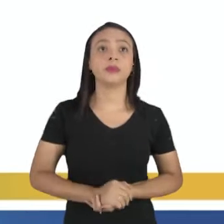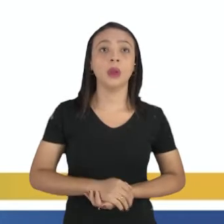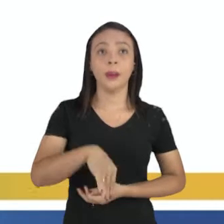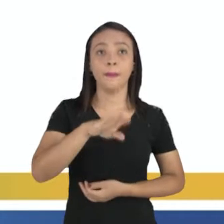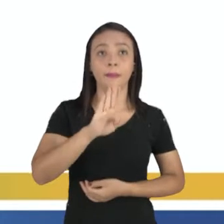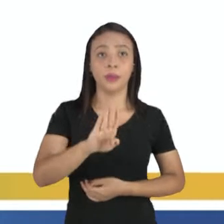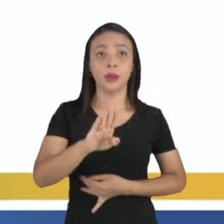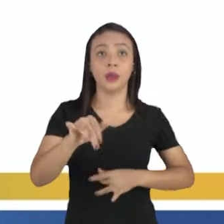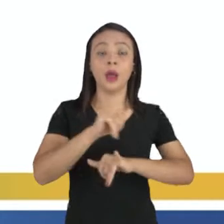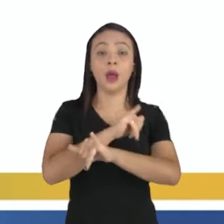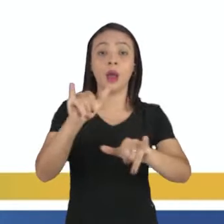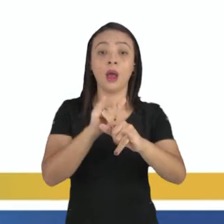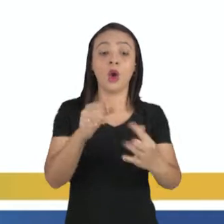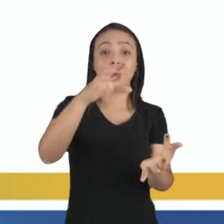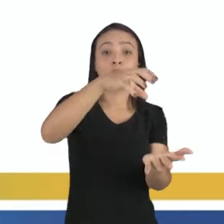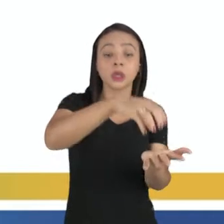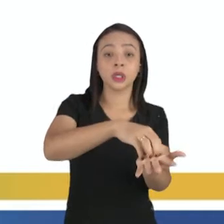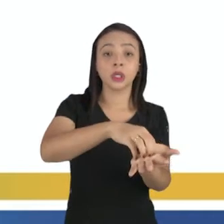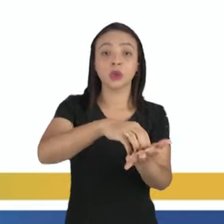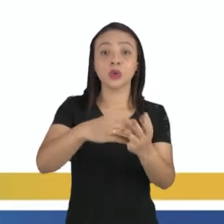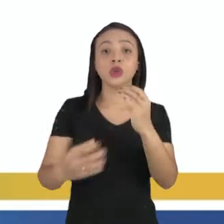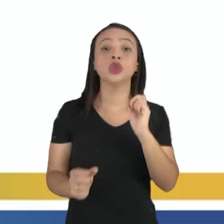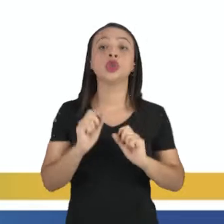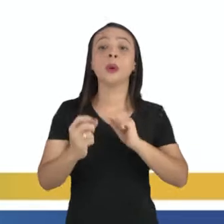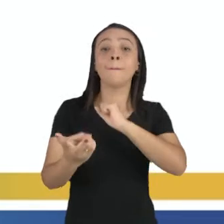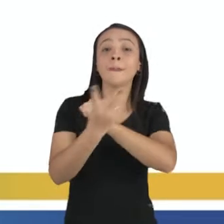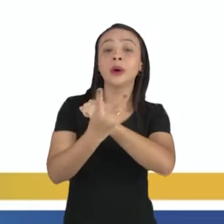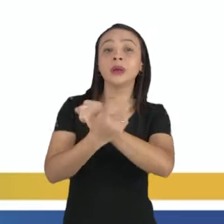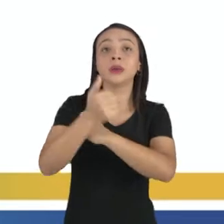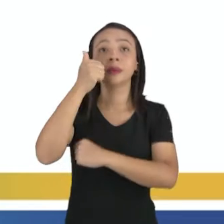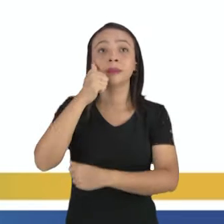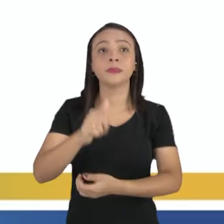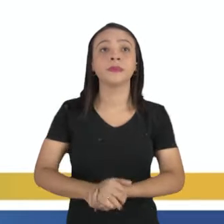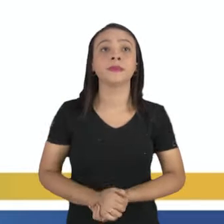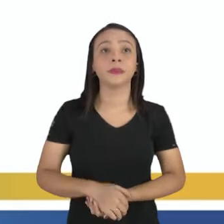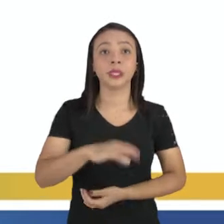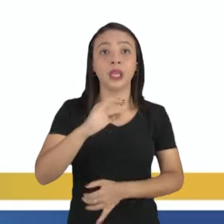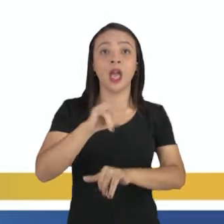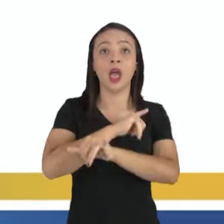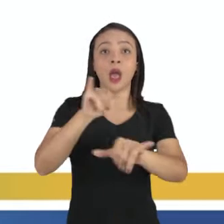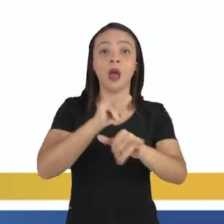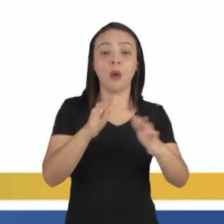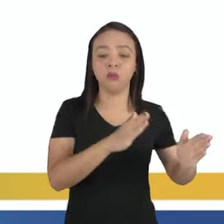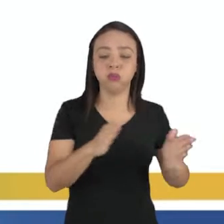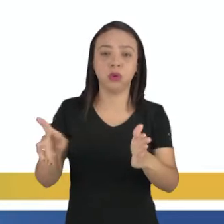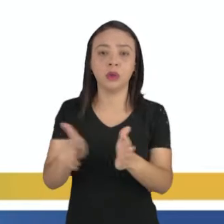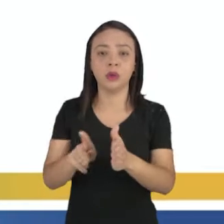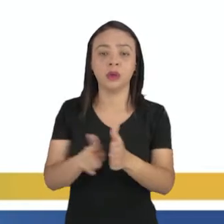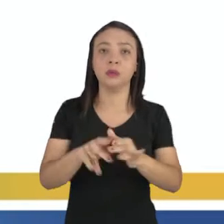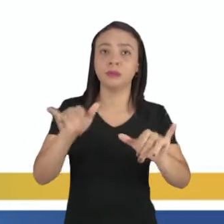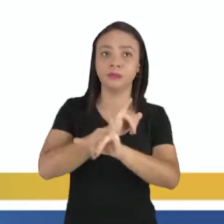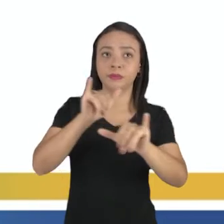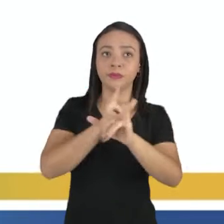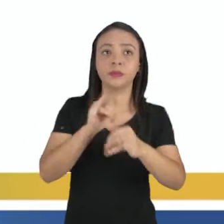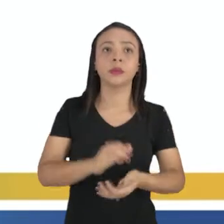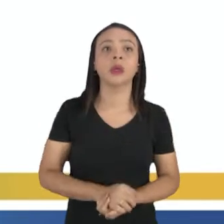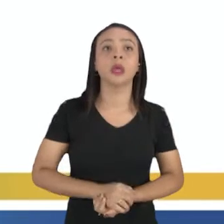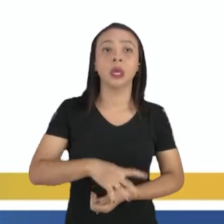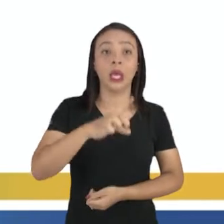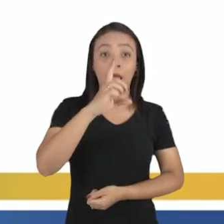do Centro de Defesa da Mulher. C. Informação sobre a duração da campanha.